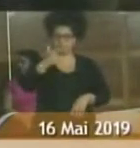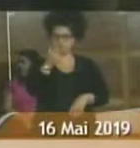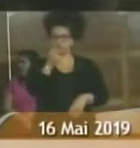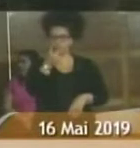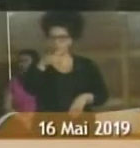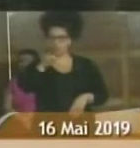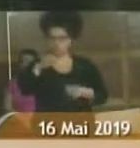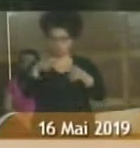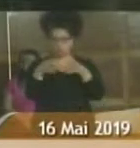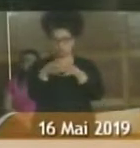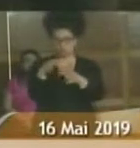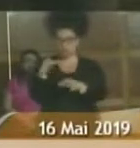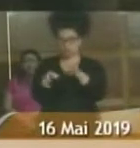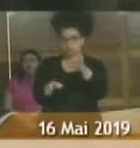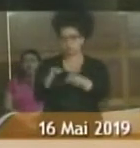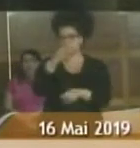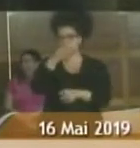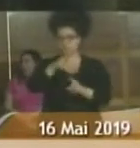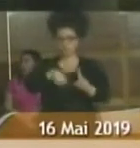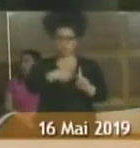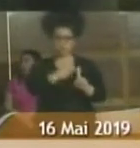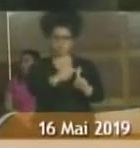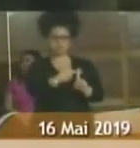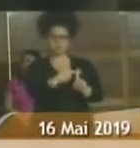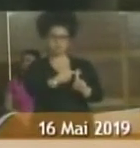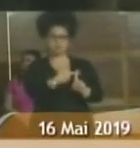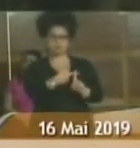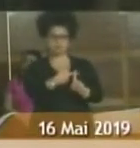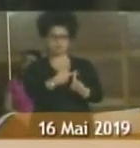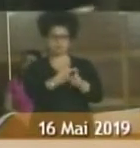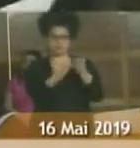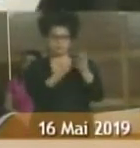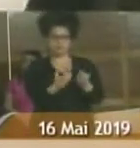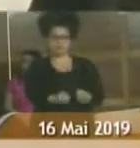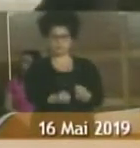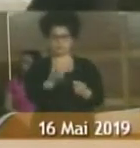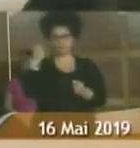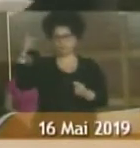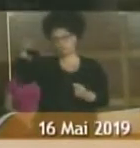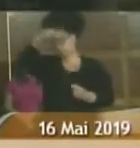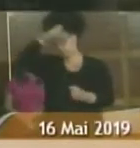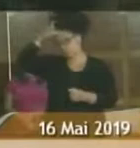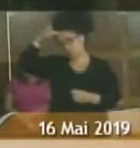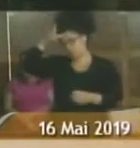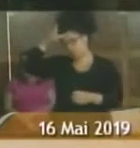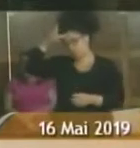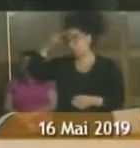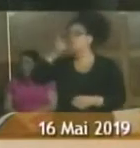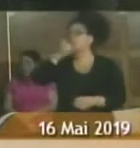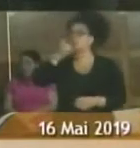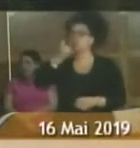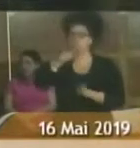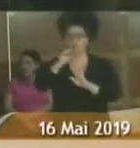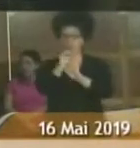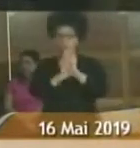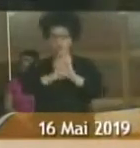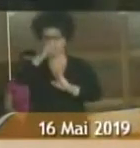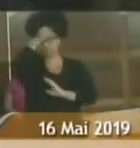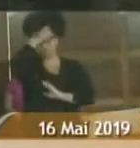69/2019 da Comissão de Justiça, opinando favoravelmente à aprovação do executivo do ofício executivo